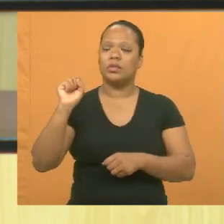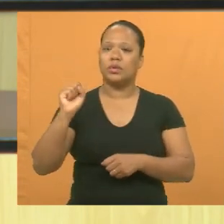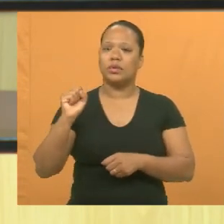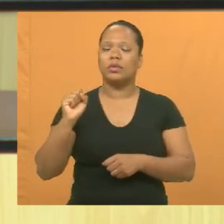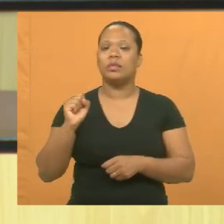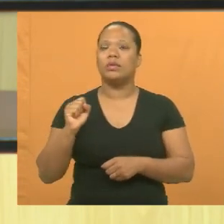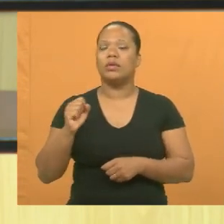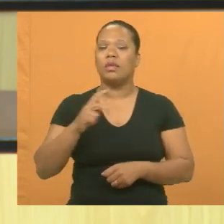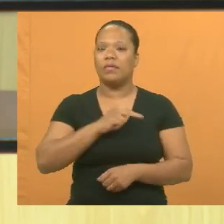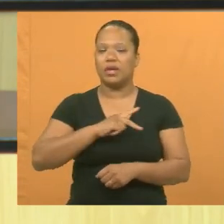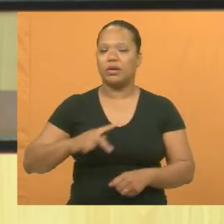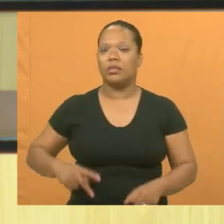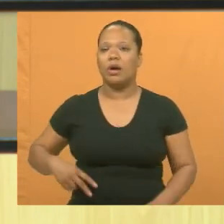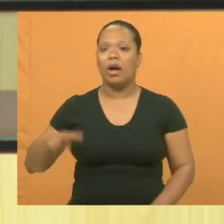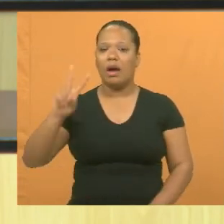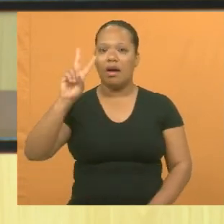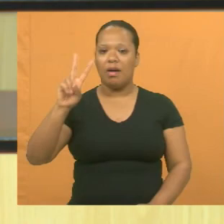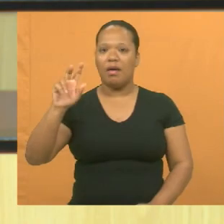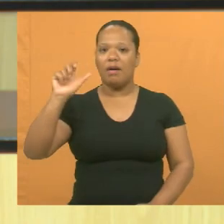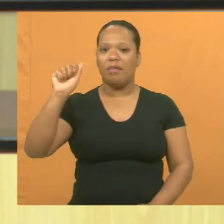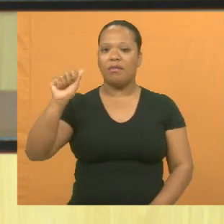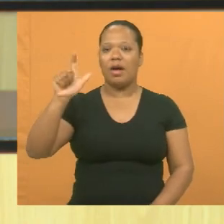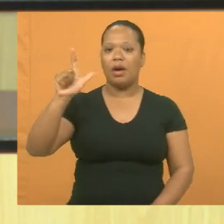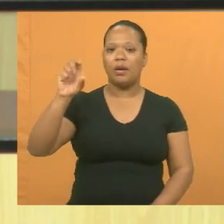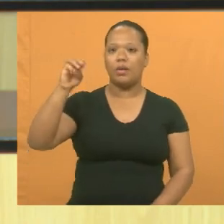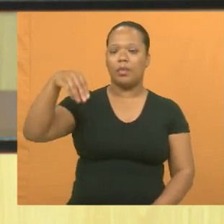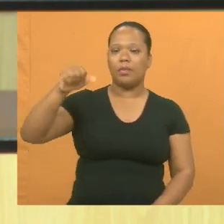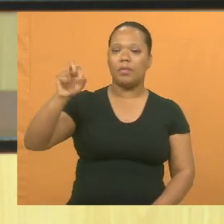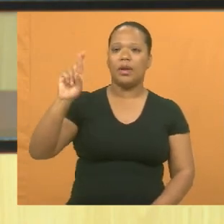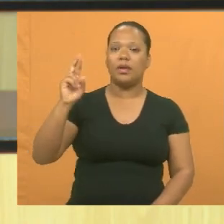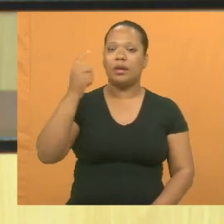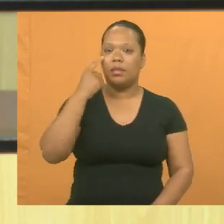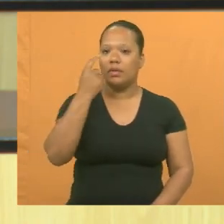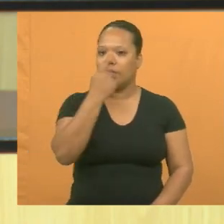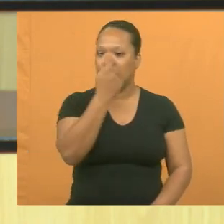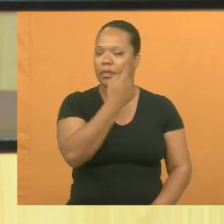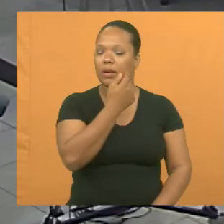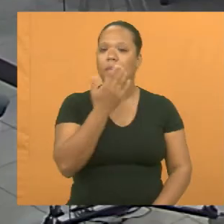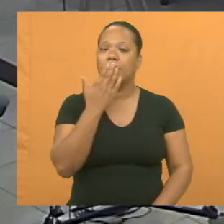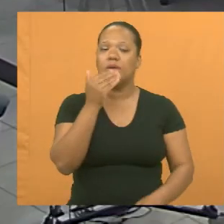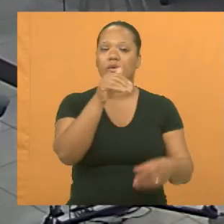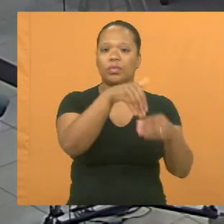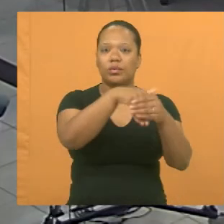Parque Meia Lua. Senhorita presidente, foi solicitado votação.